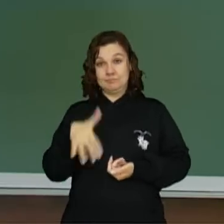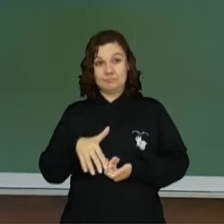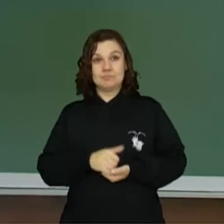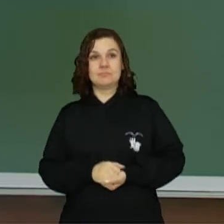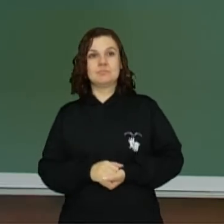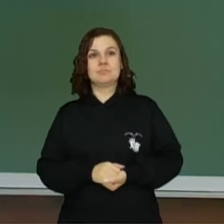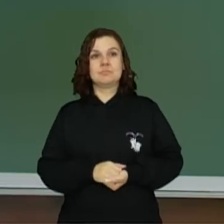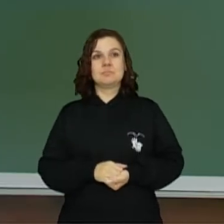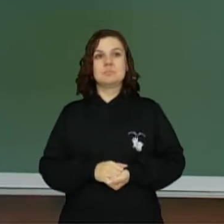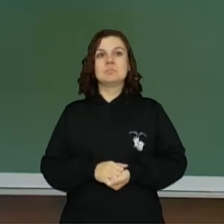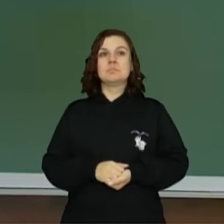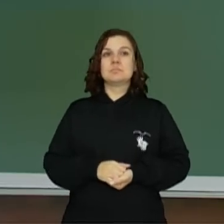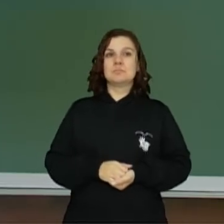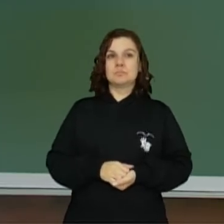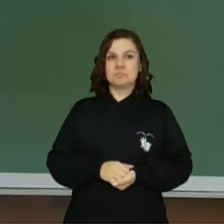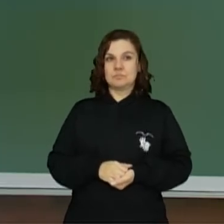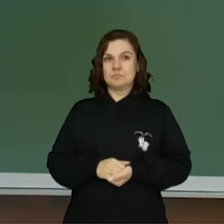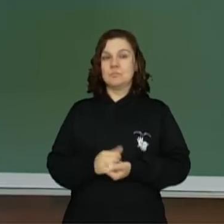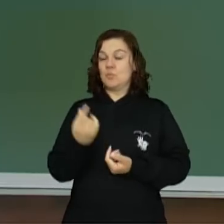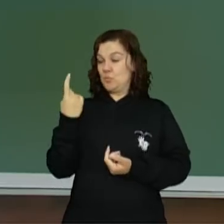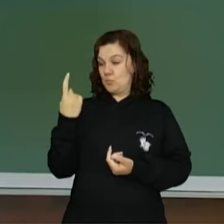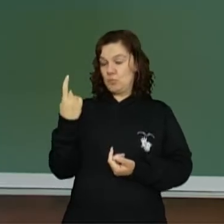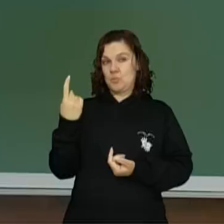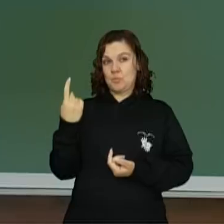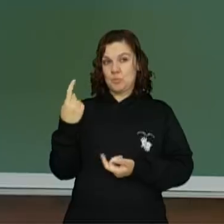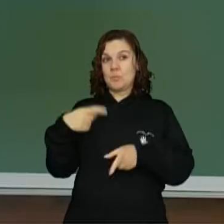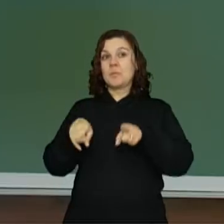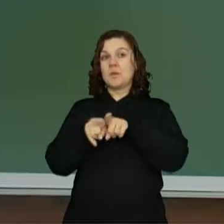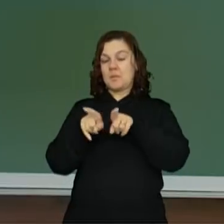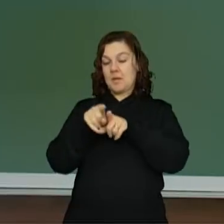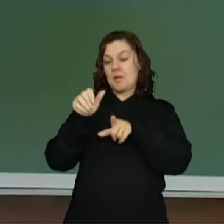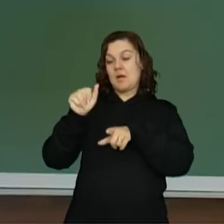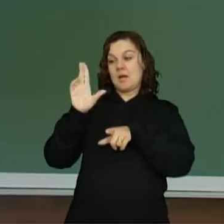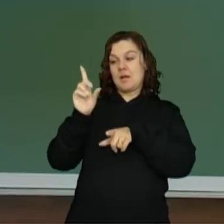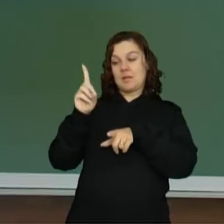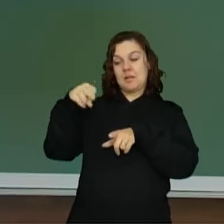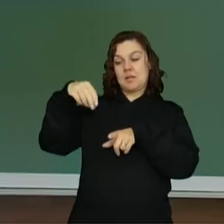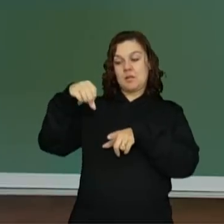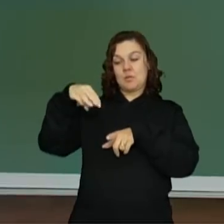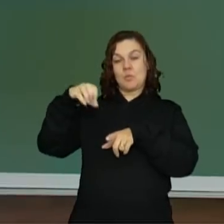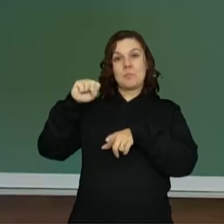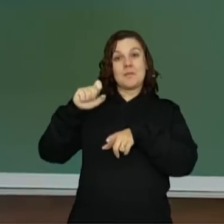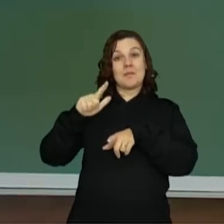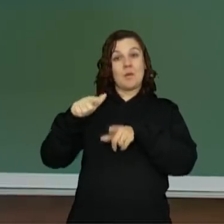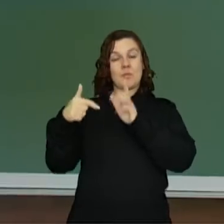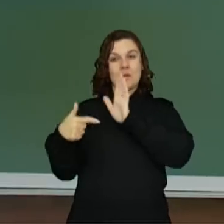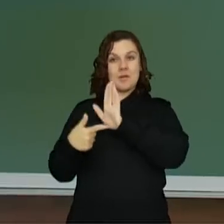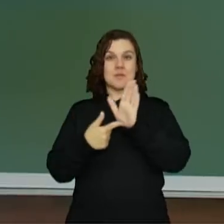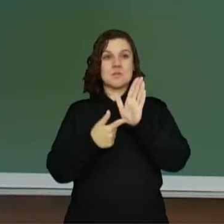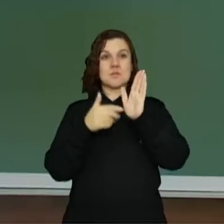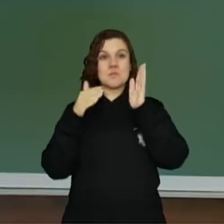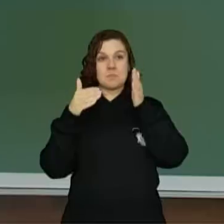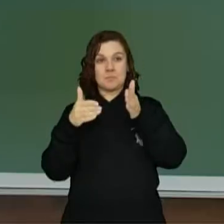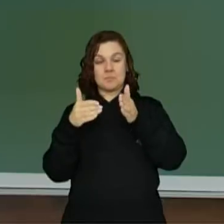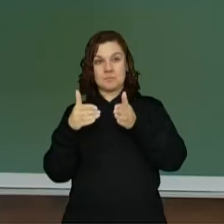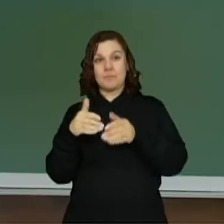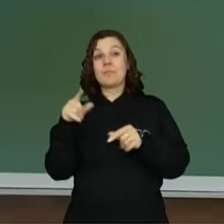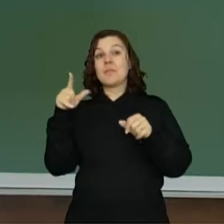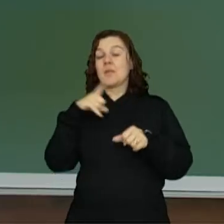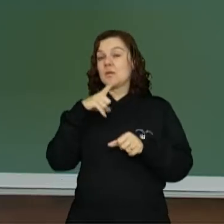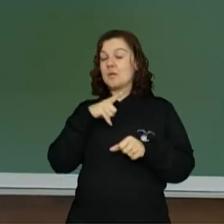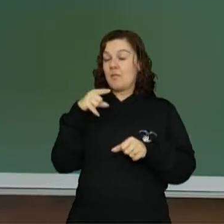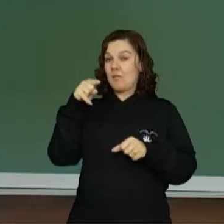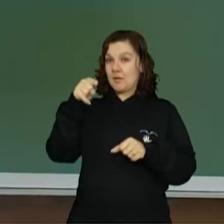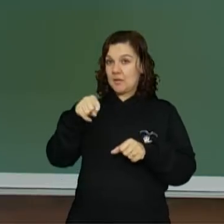Então, o que nós temos aqui? O adjunto adenominal, que ele especifica um. Aí